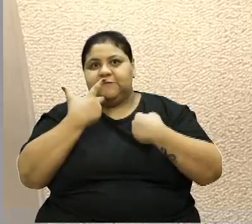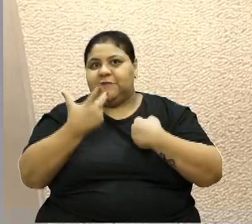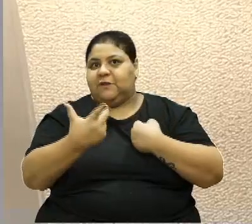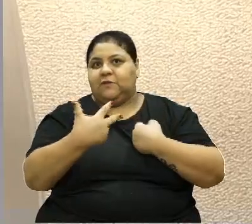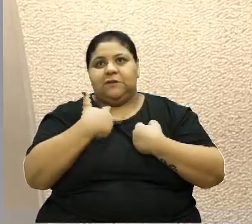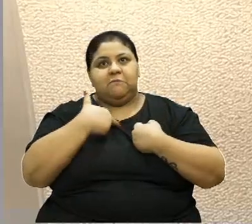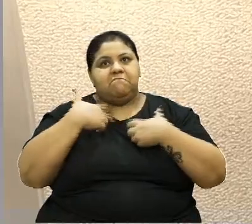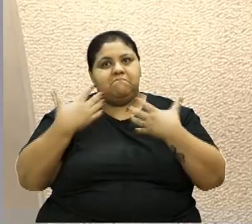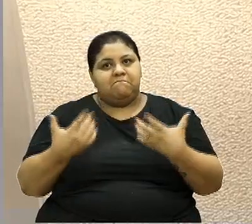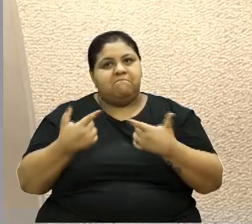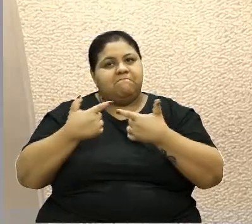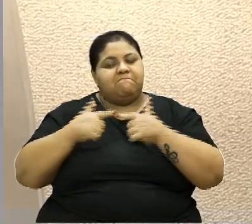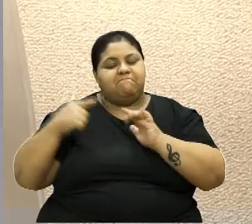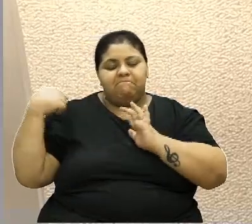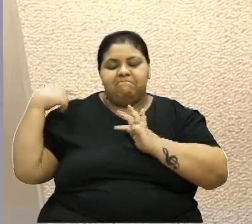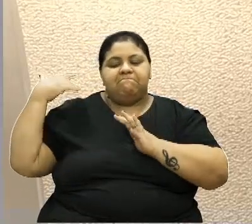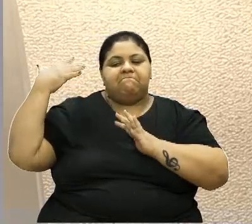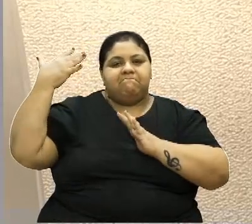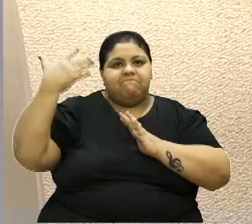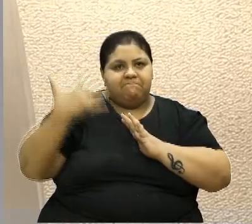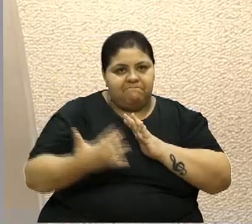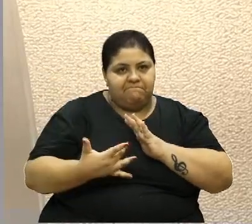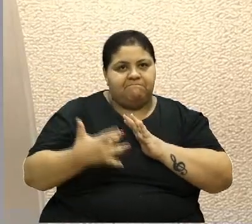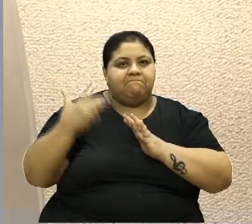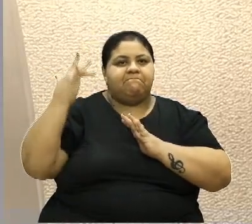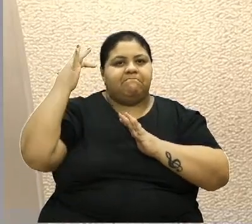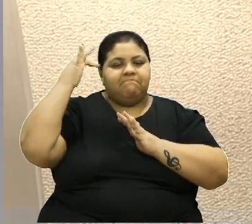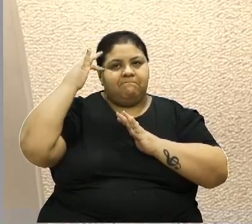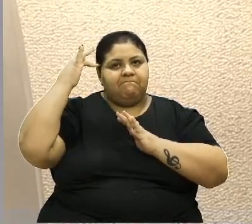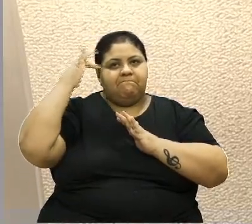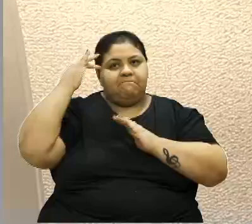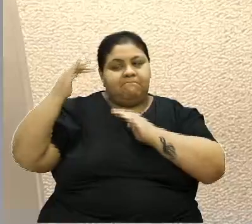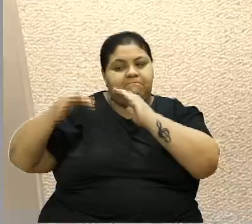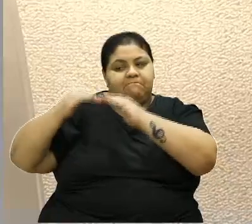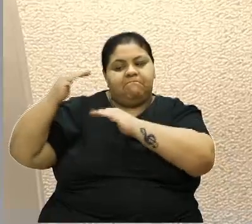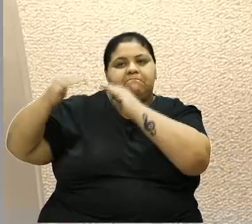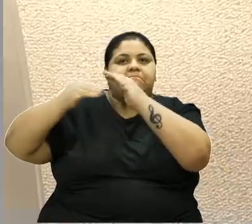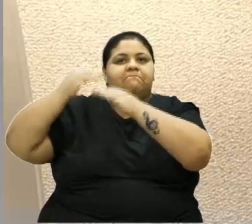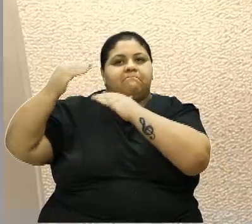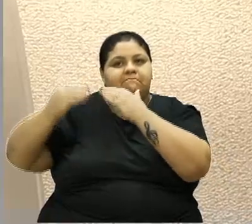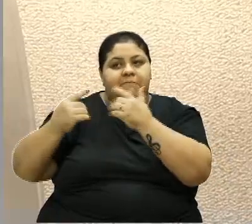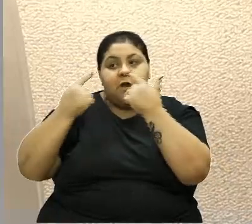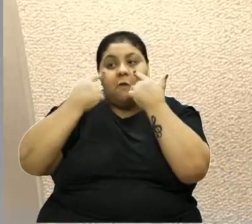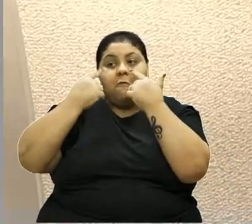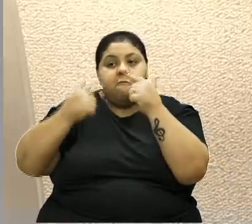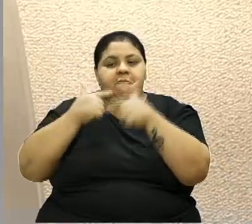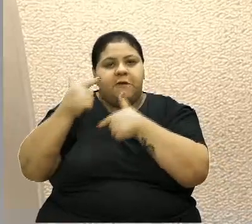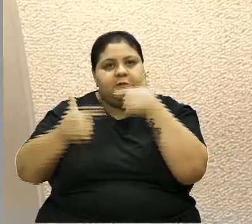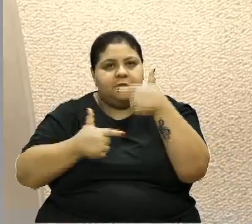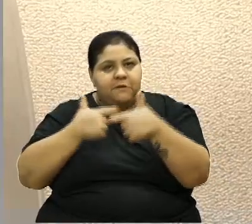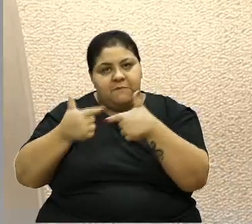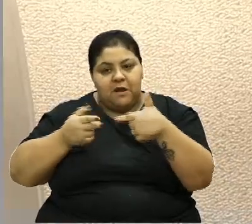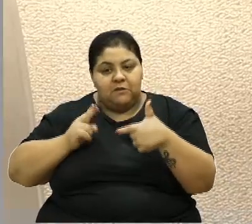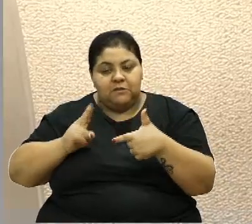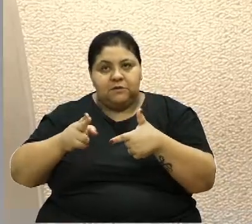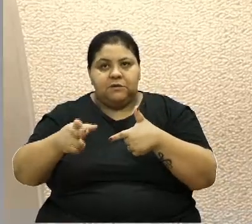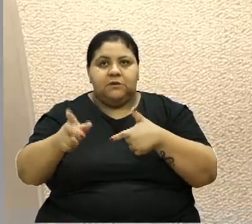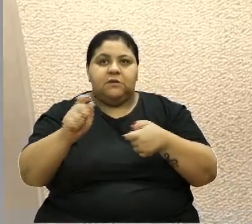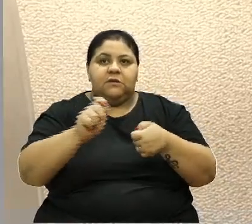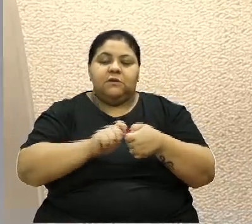deve. Mas com o passar do tempo e o amadurecimento e o crescimento, vendo o trabalho que o senhor sempre fez,